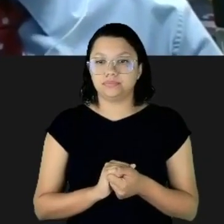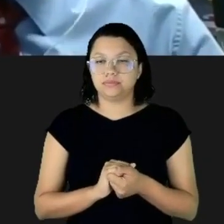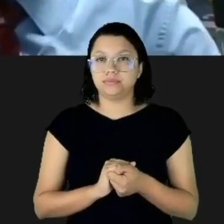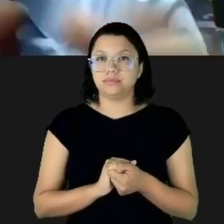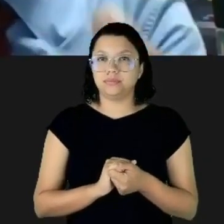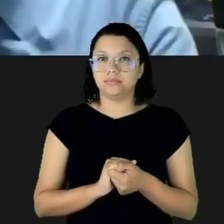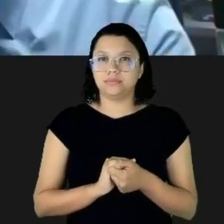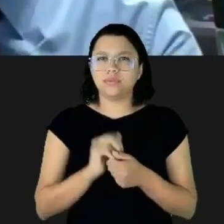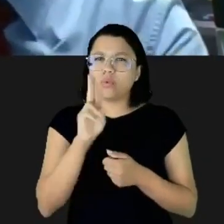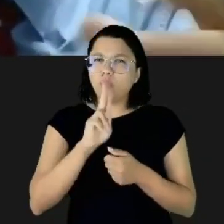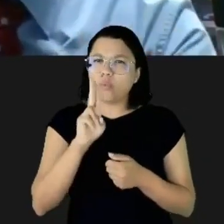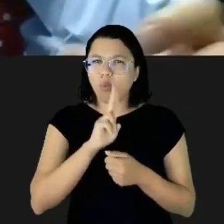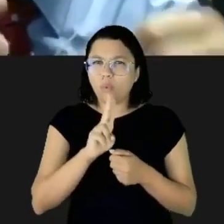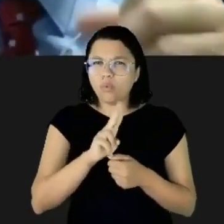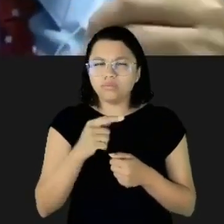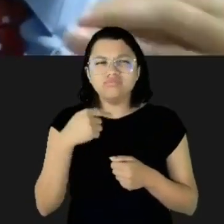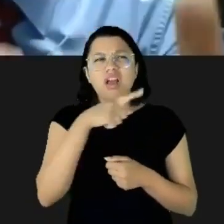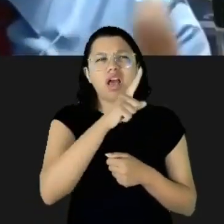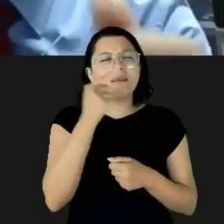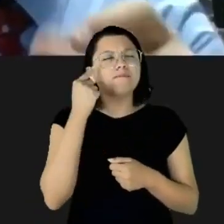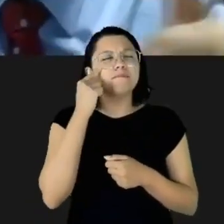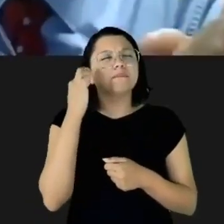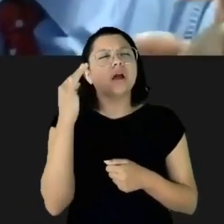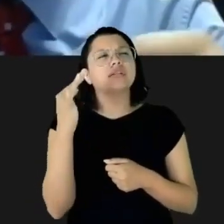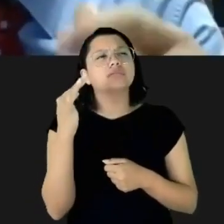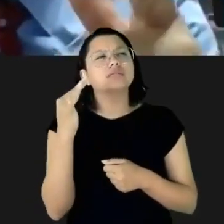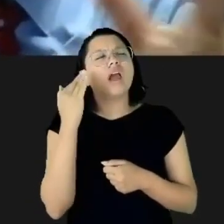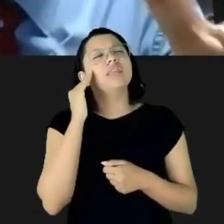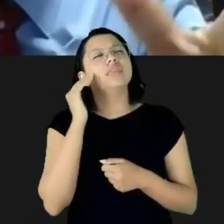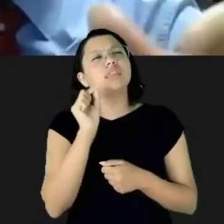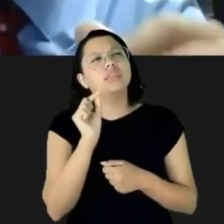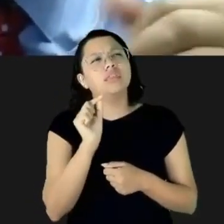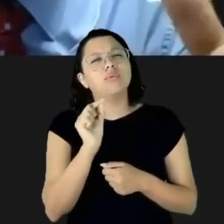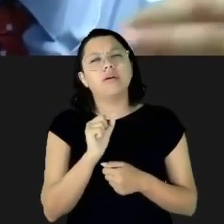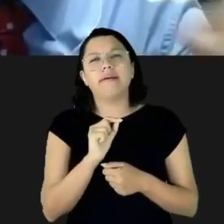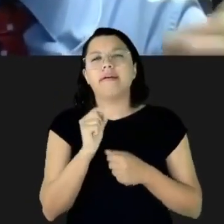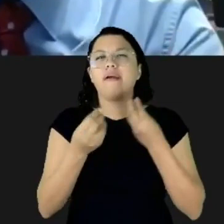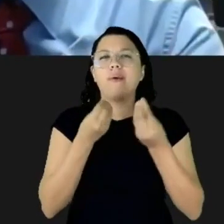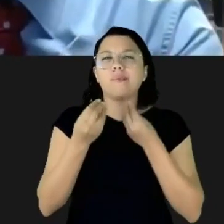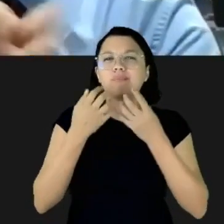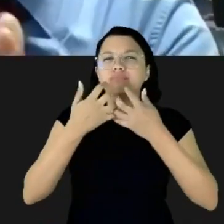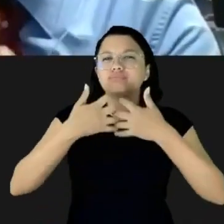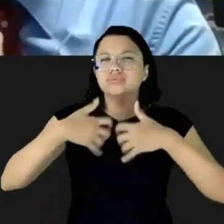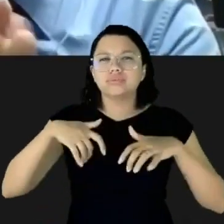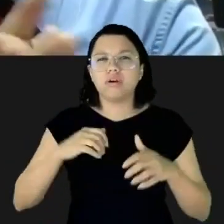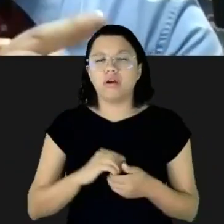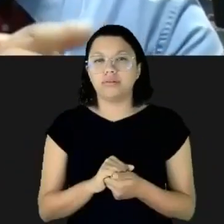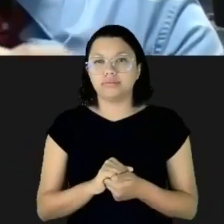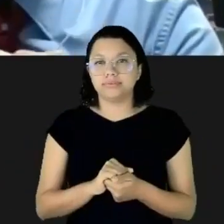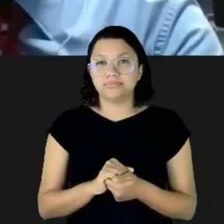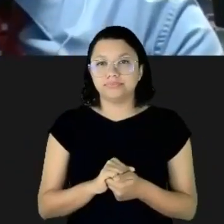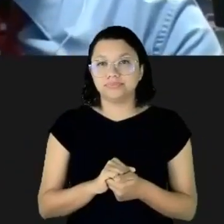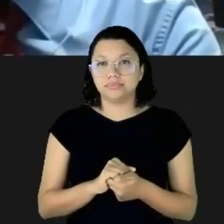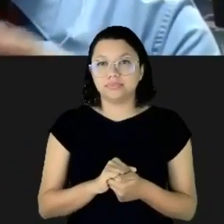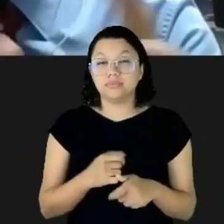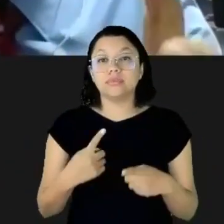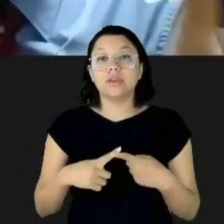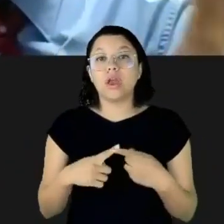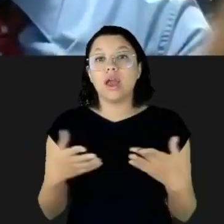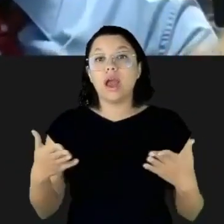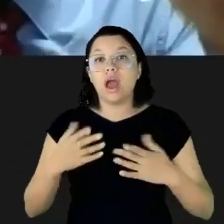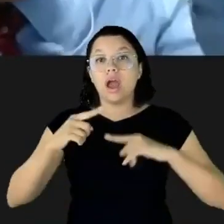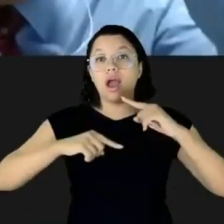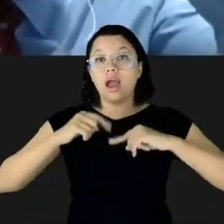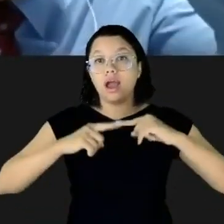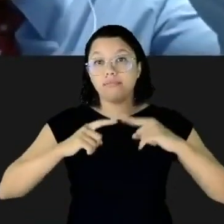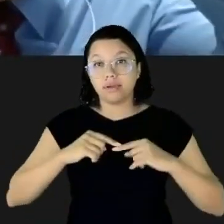se mexa nele se utilize se vá lá se pensar entenda como a funcionalidade ela dá porque